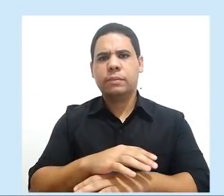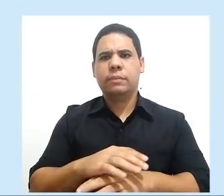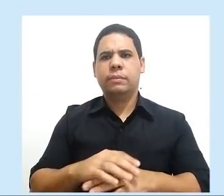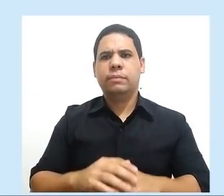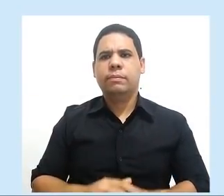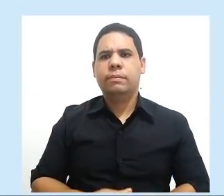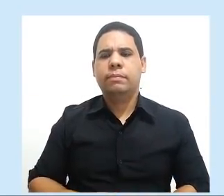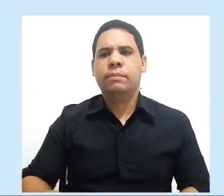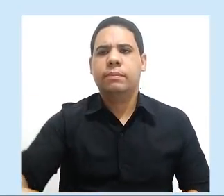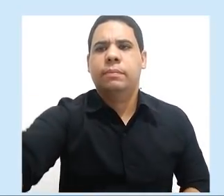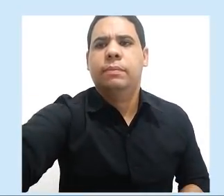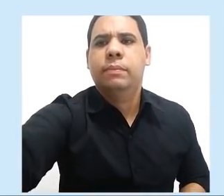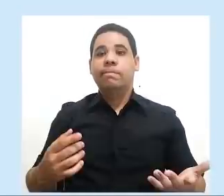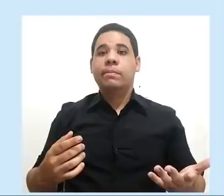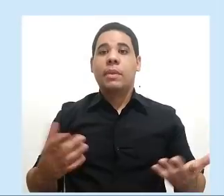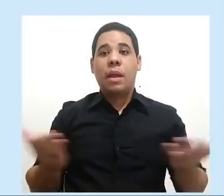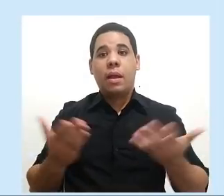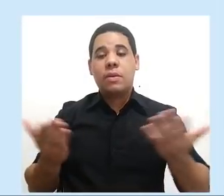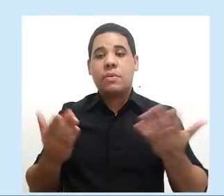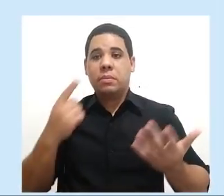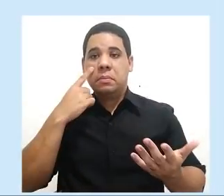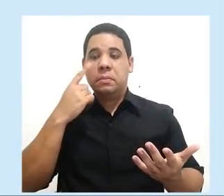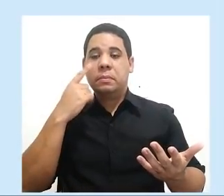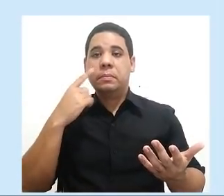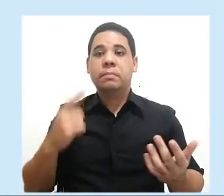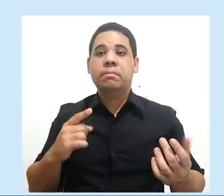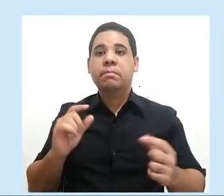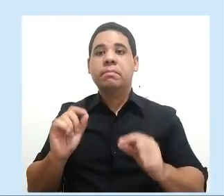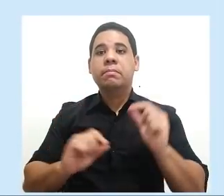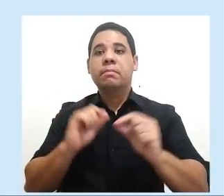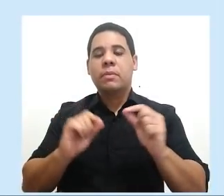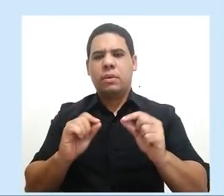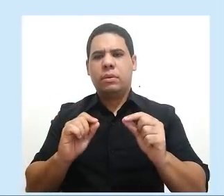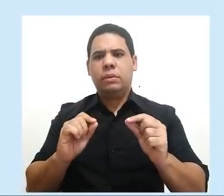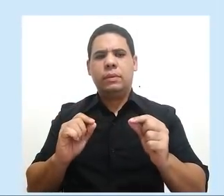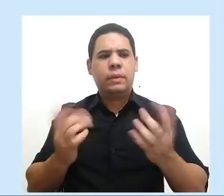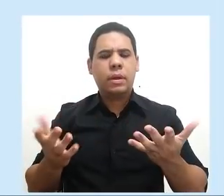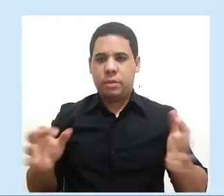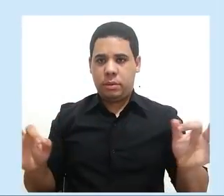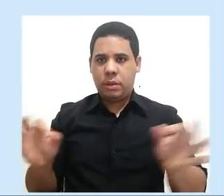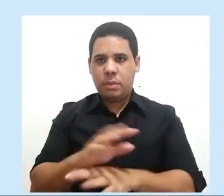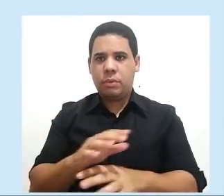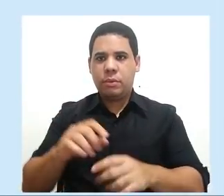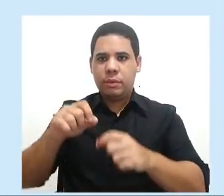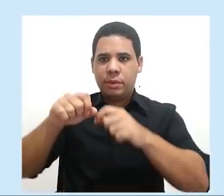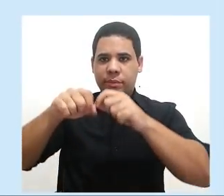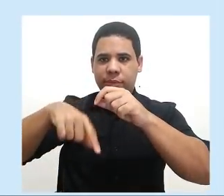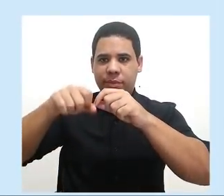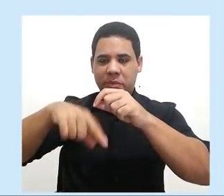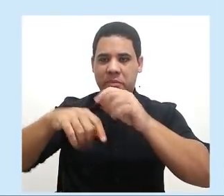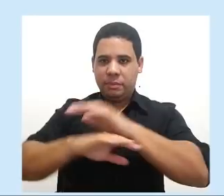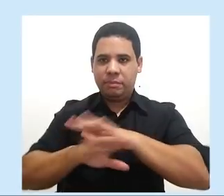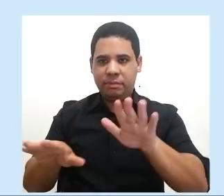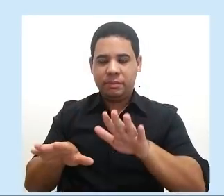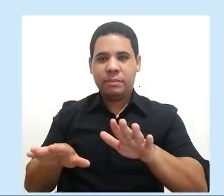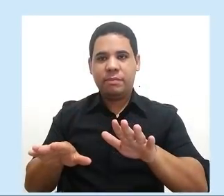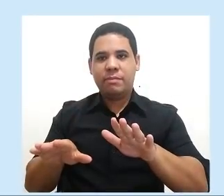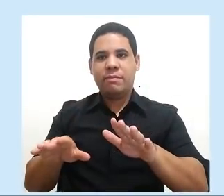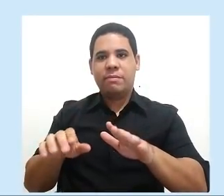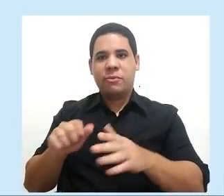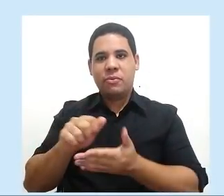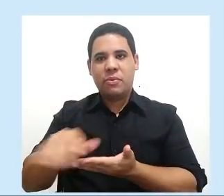aí mais de 1 litro. Agora nós iremos ver, a gente finalizou essa questão da torneira, e a gente viu